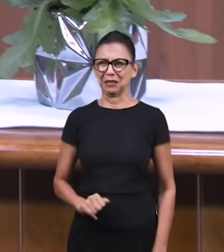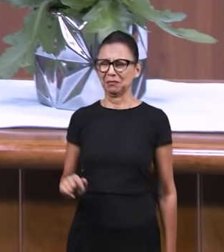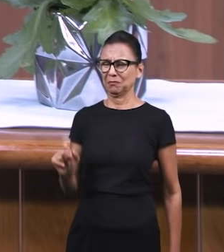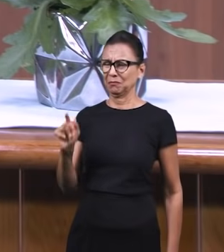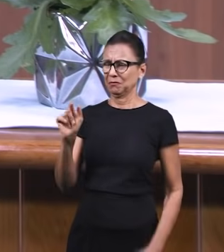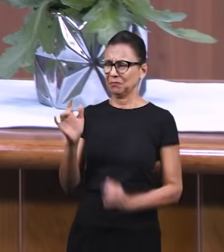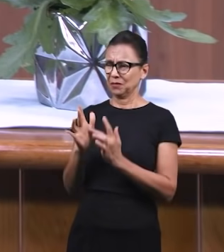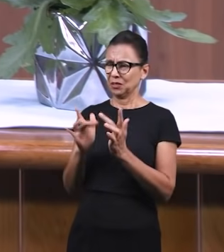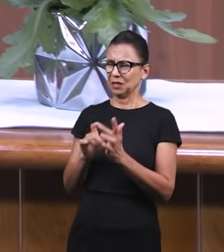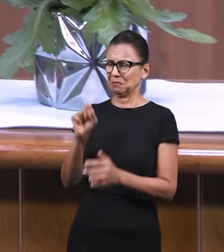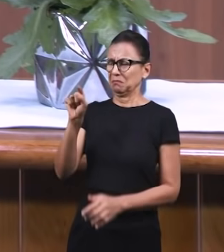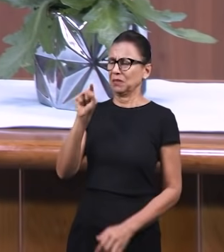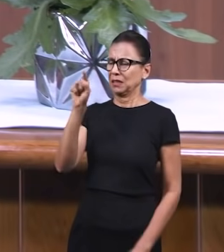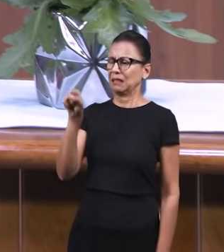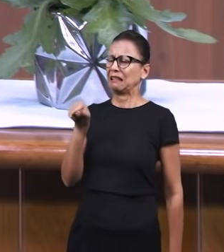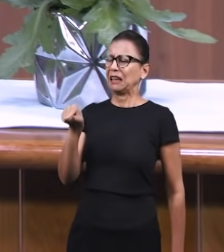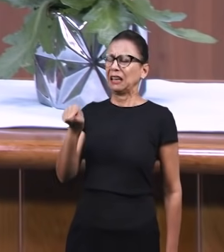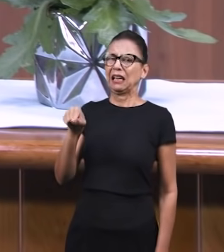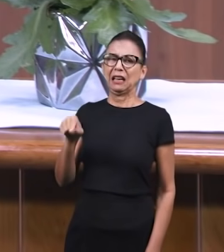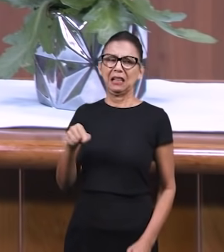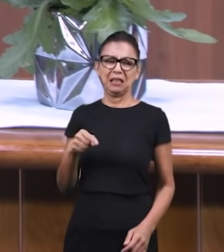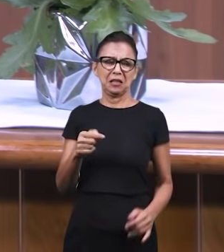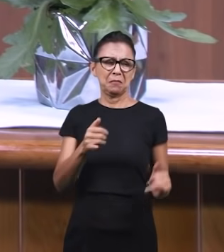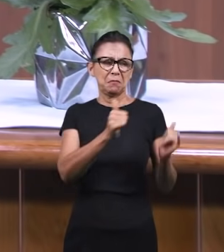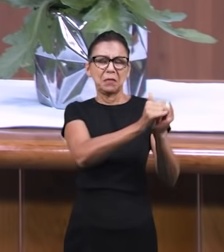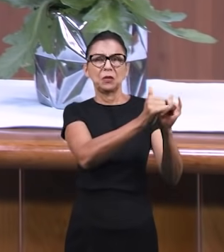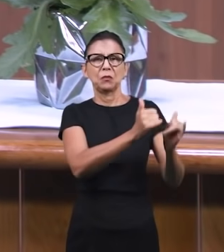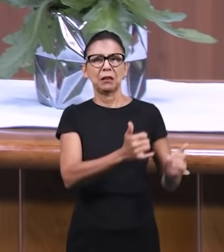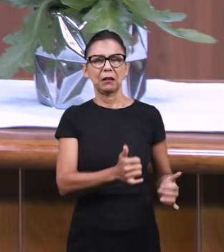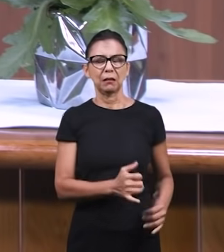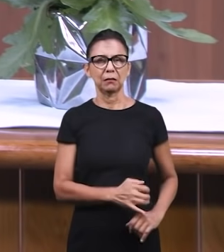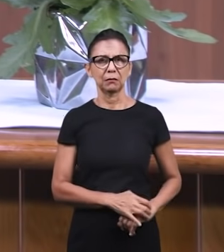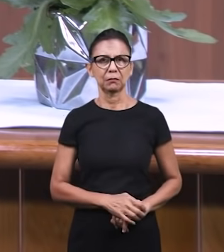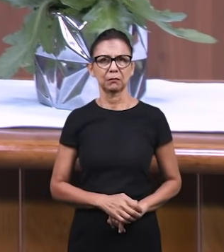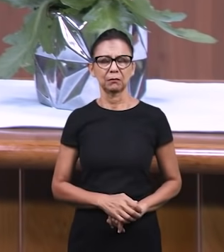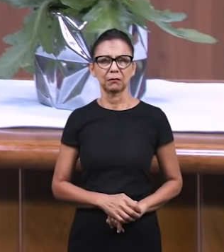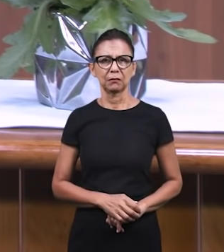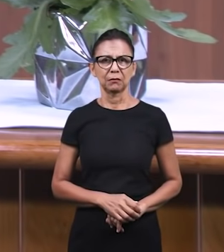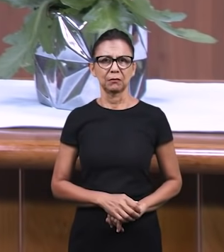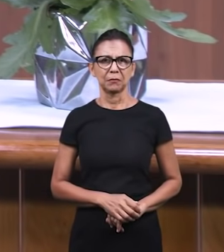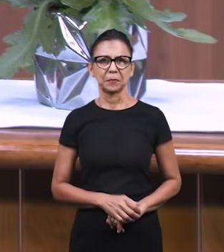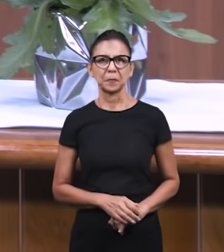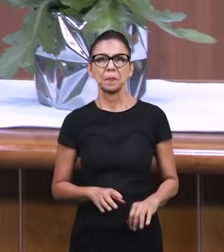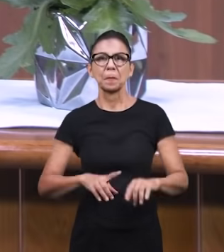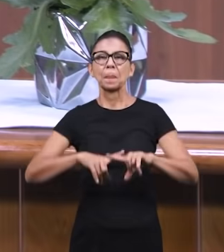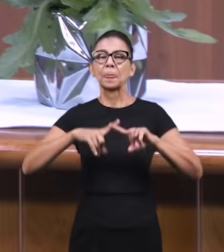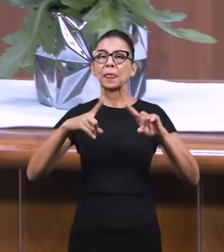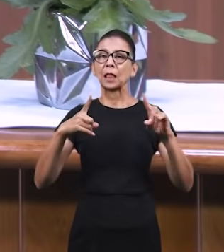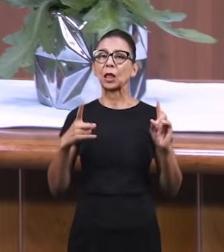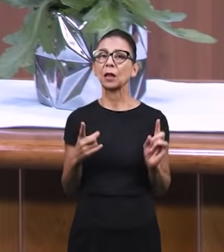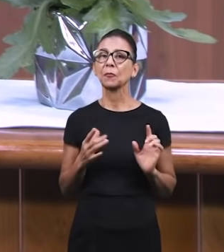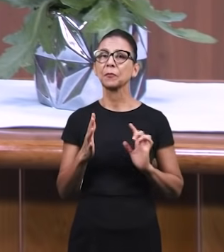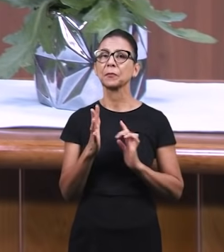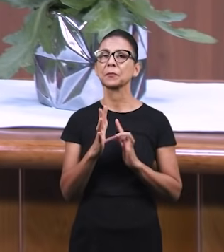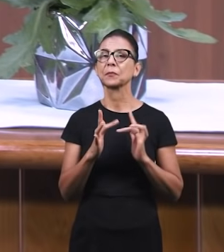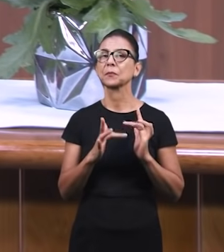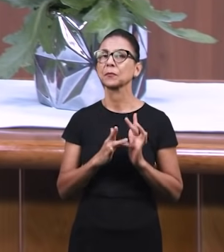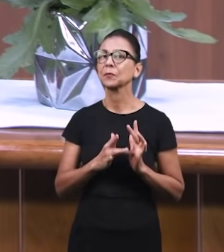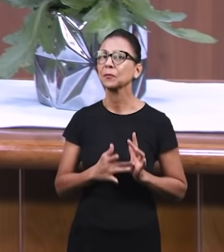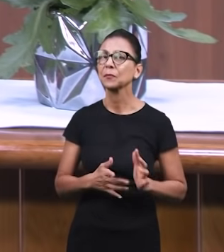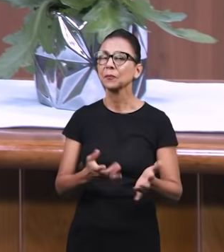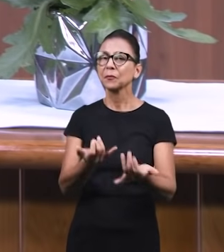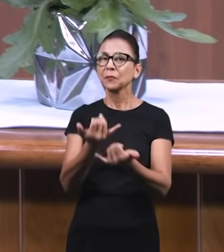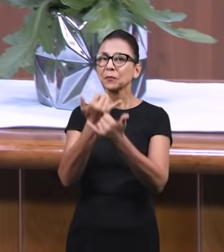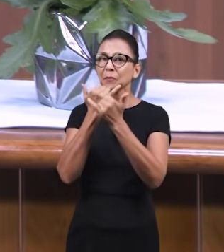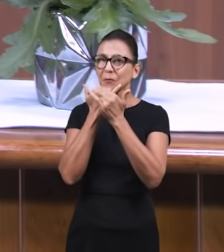do evangelista quando ele vê a fé. Jesus não conhece só o coração do paralítico quando perdoa os pecados. Jesus não conhece só o coração